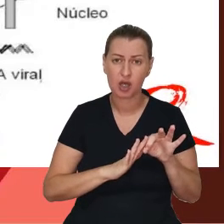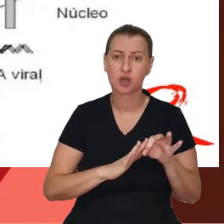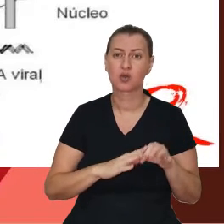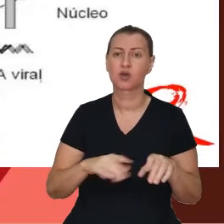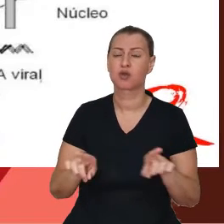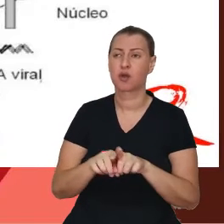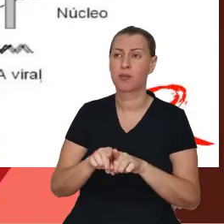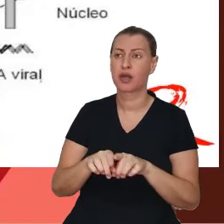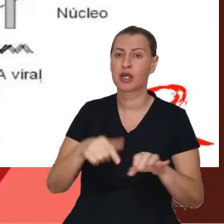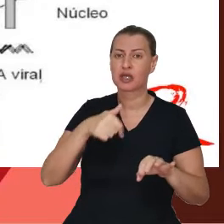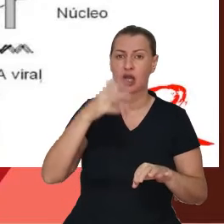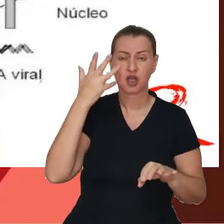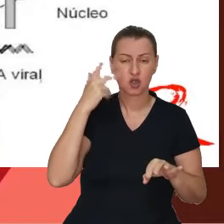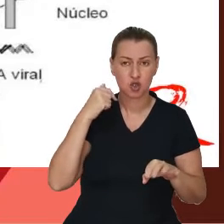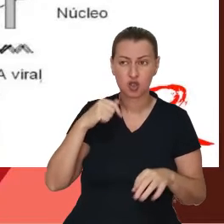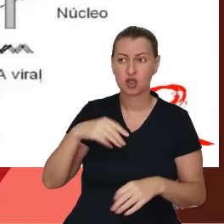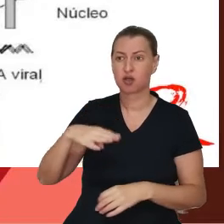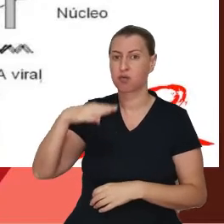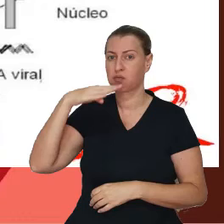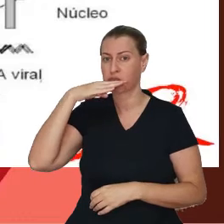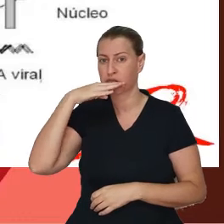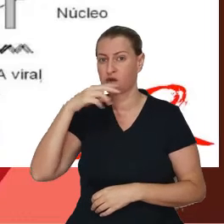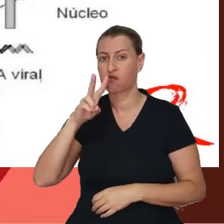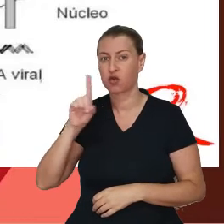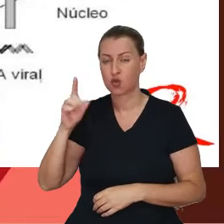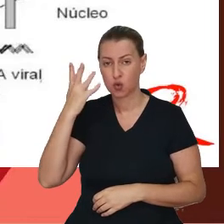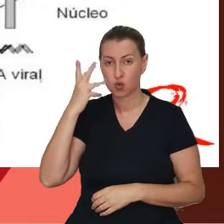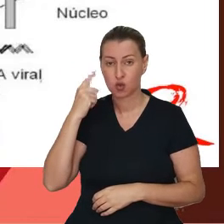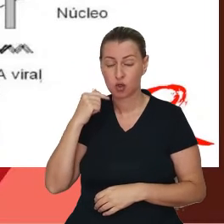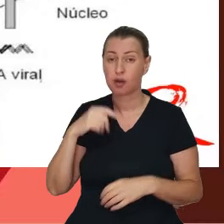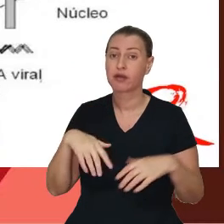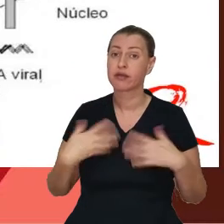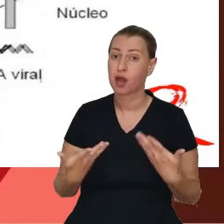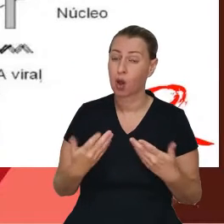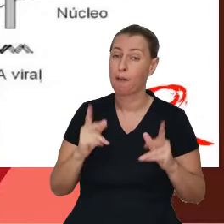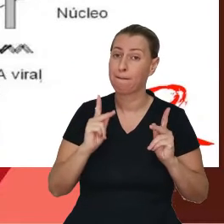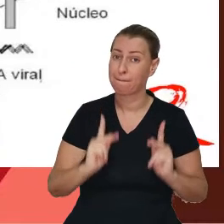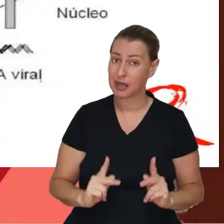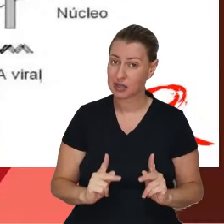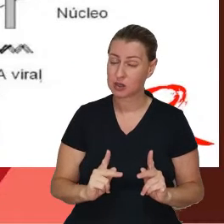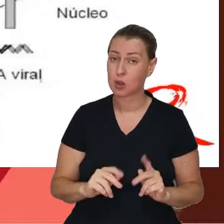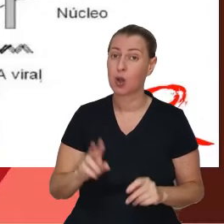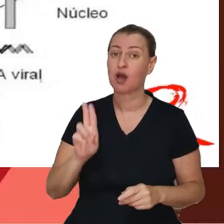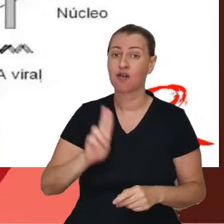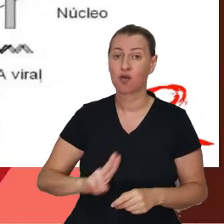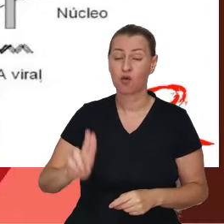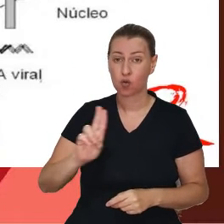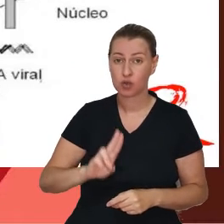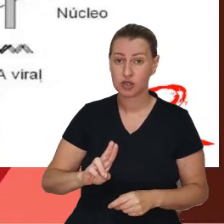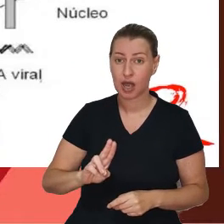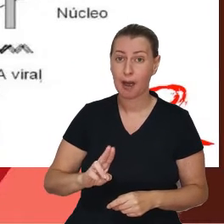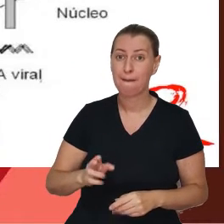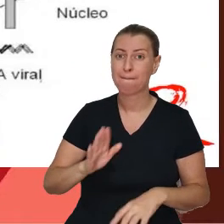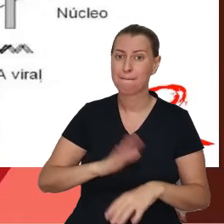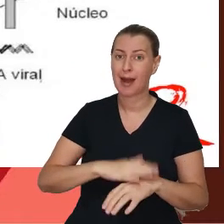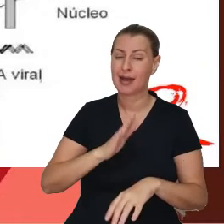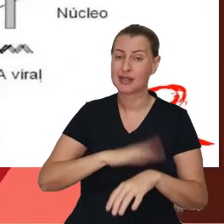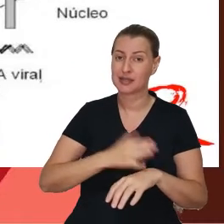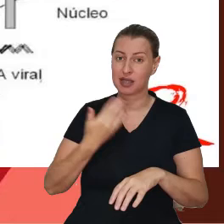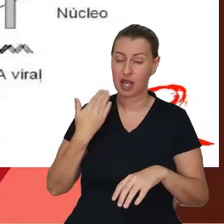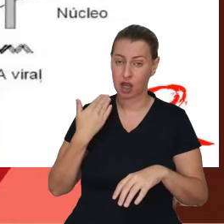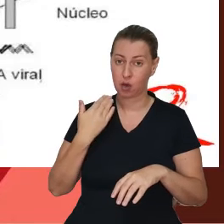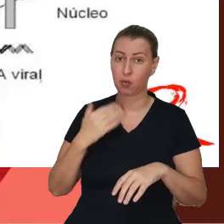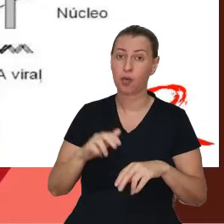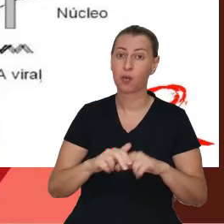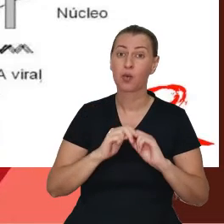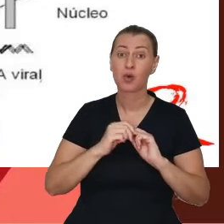vaginal 21 dias, ou seja, a pessoa precisa estar fazendo uso já há mais tempo, né? É